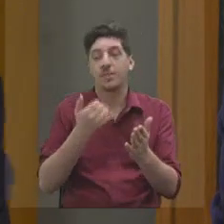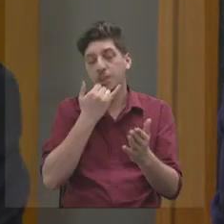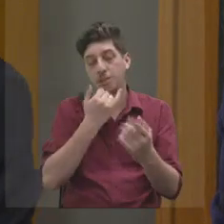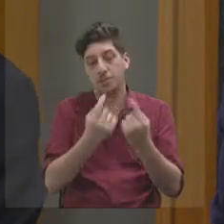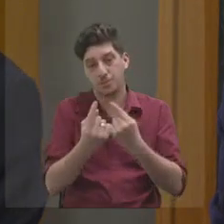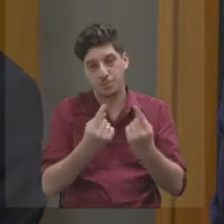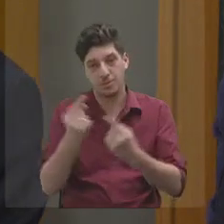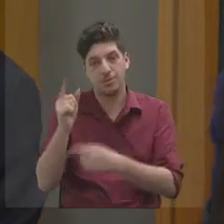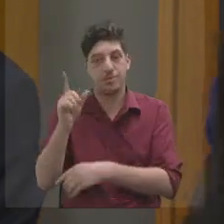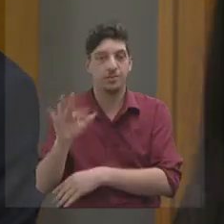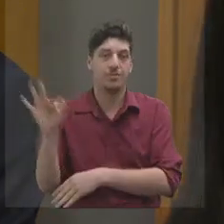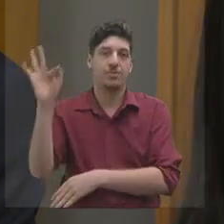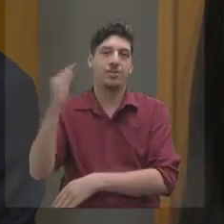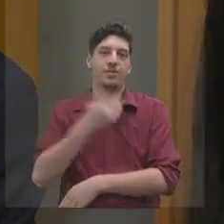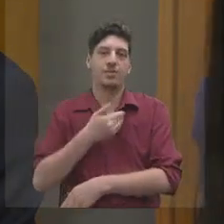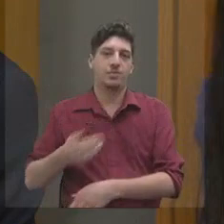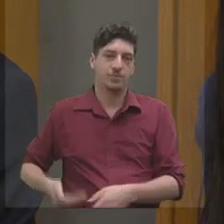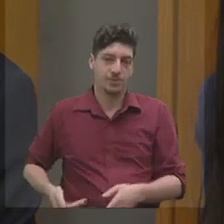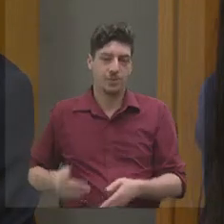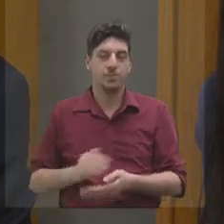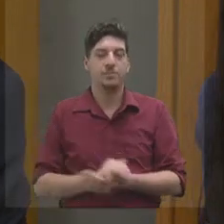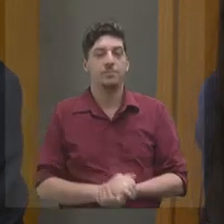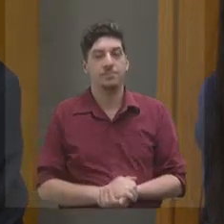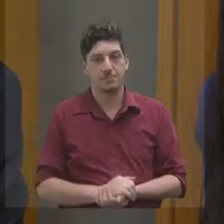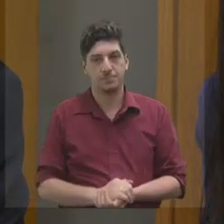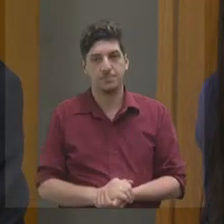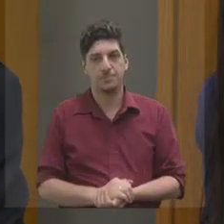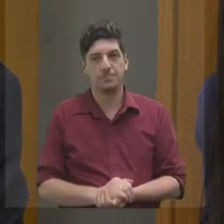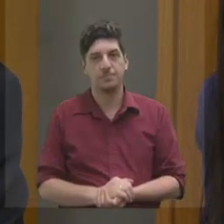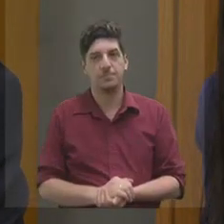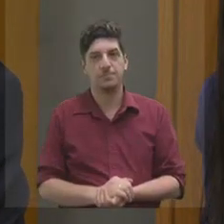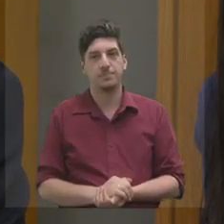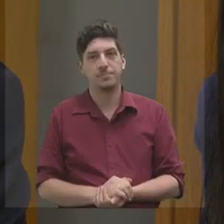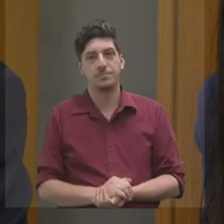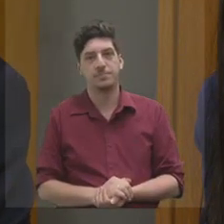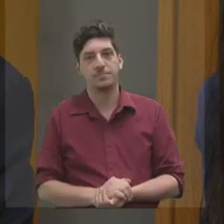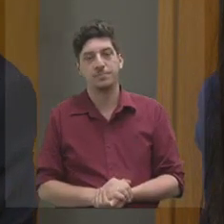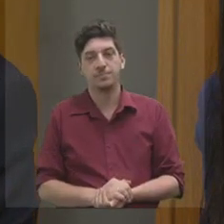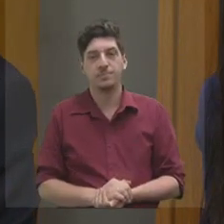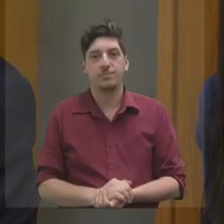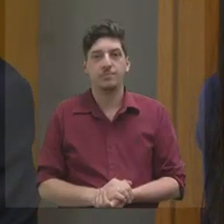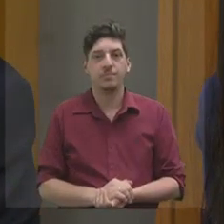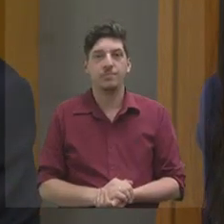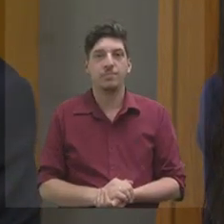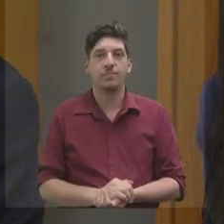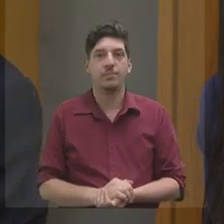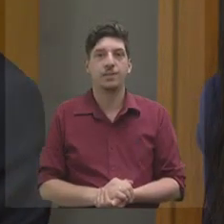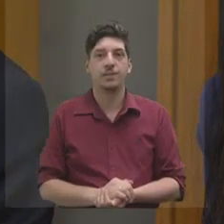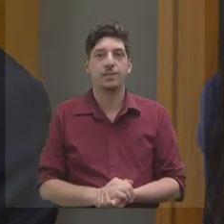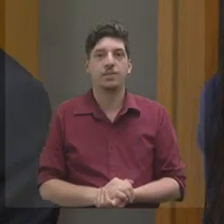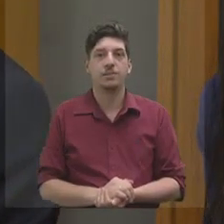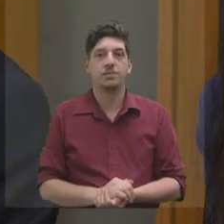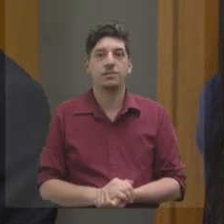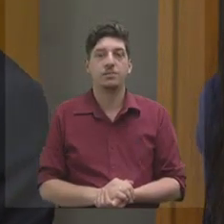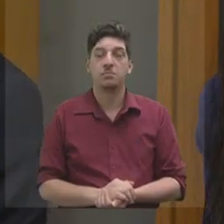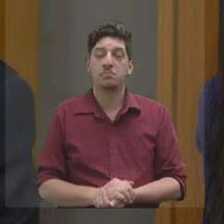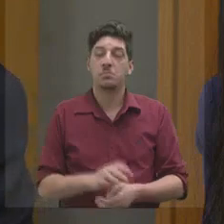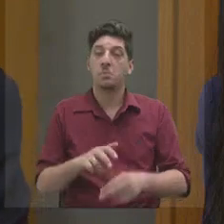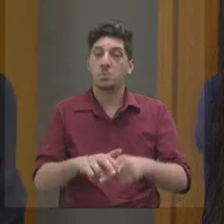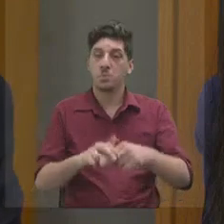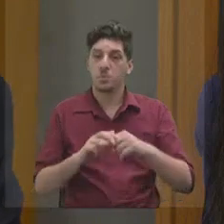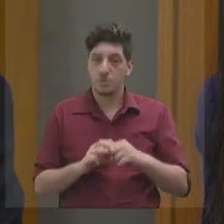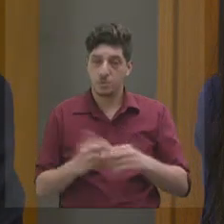Federal e Por isso mesmo eu gostaria aqui